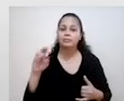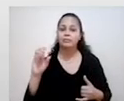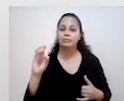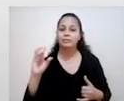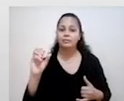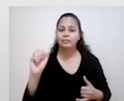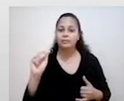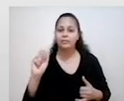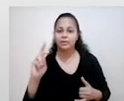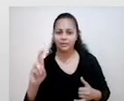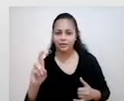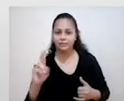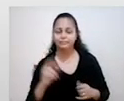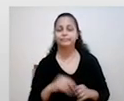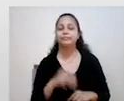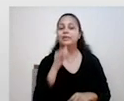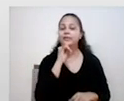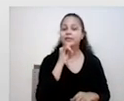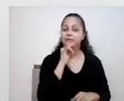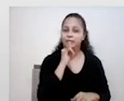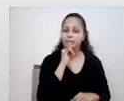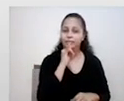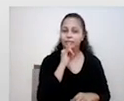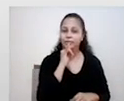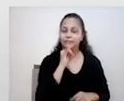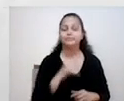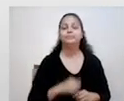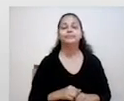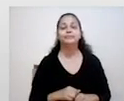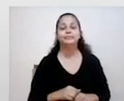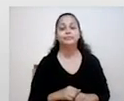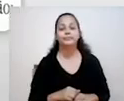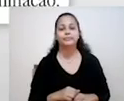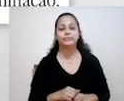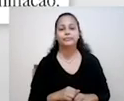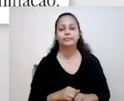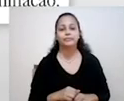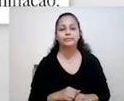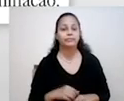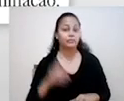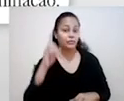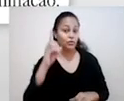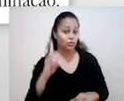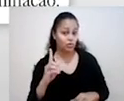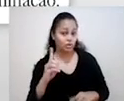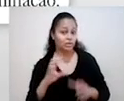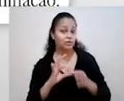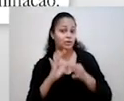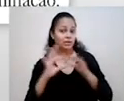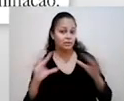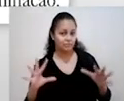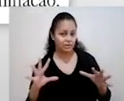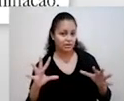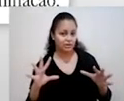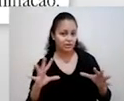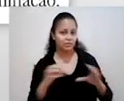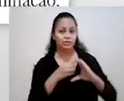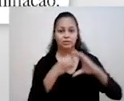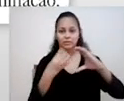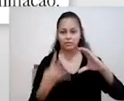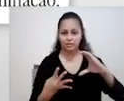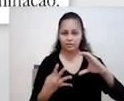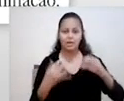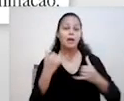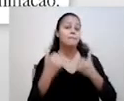substantivo. Vamos para o exemplo, então, de um infinitivo. Olha, o direito à liberdade compreende os seguintes aspectos: